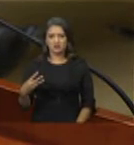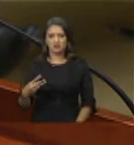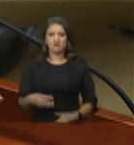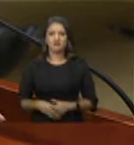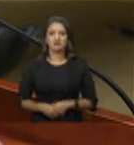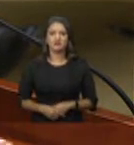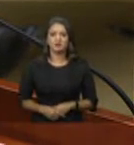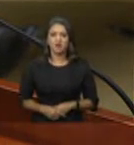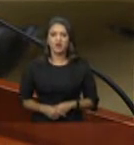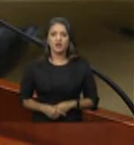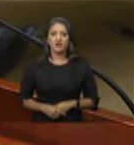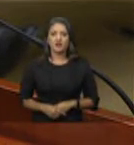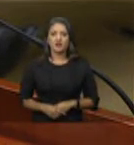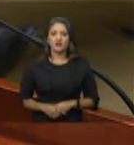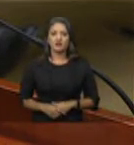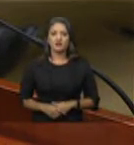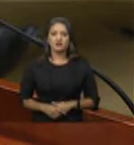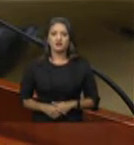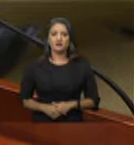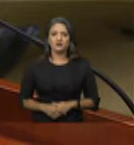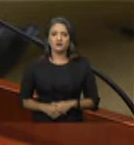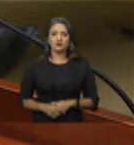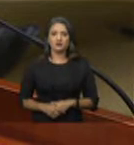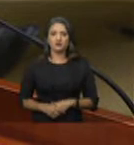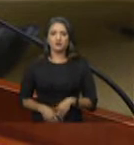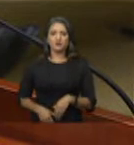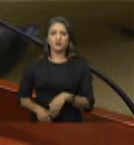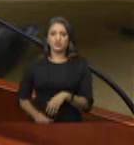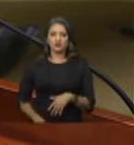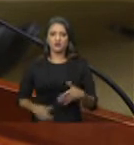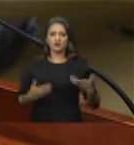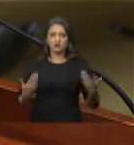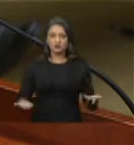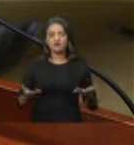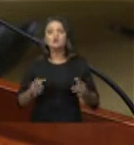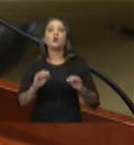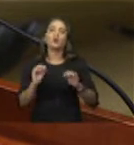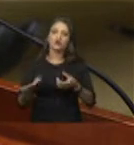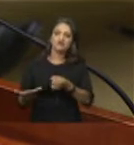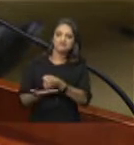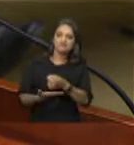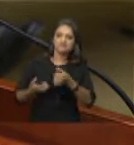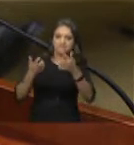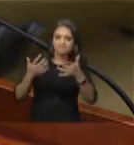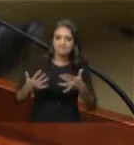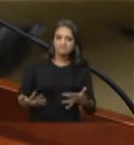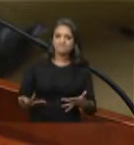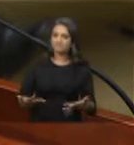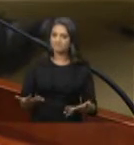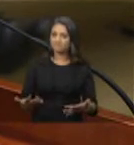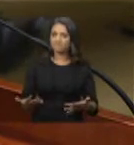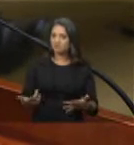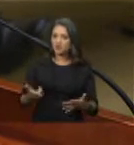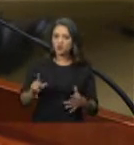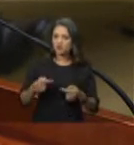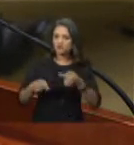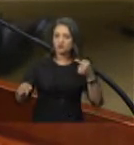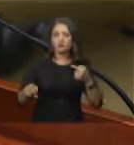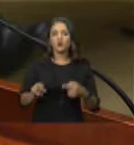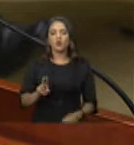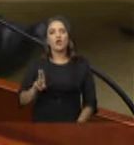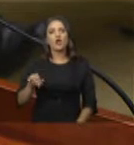os seus incisos inclusive fundamentação não exaustiva apenas isso porque a união não